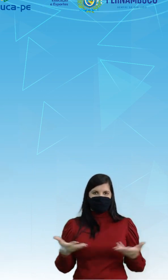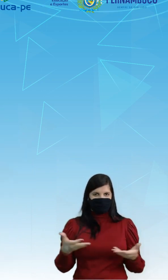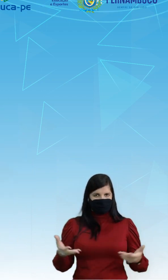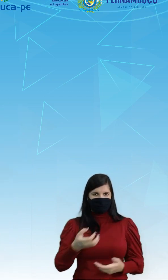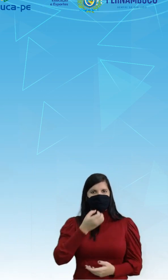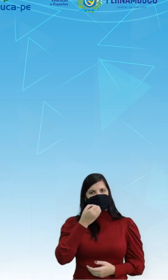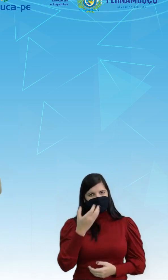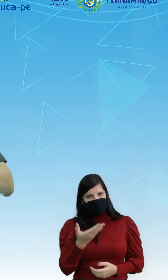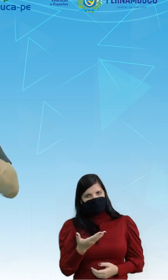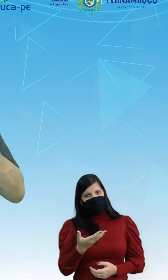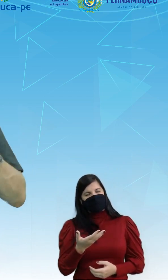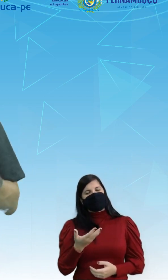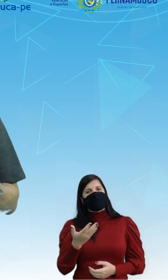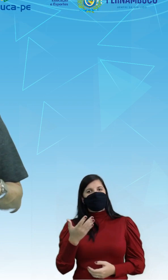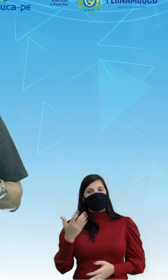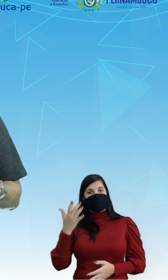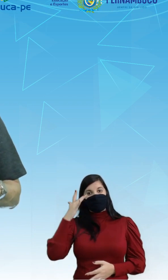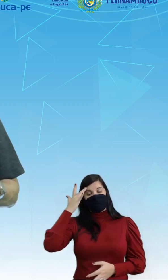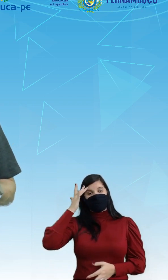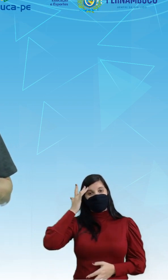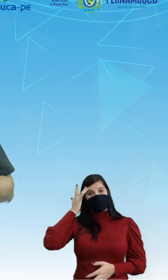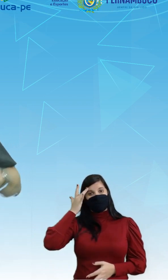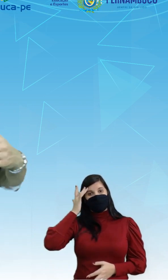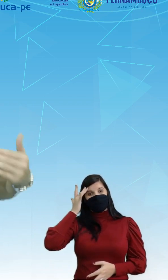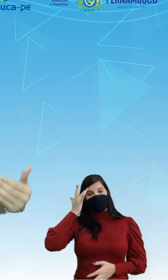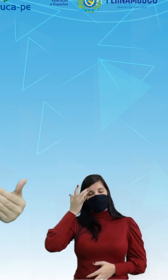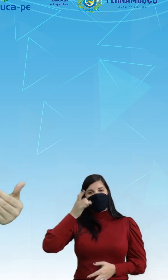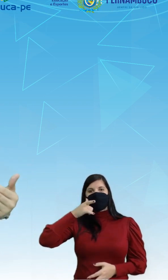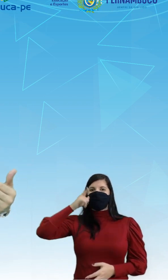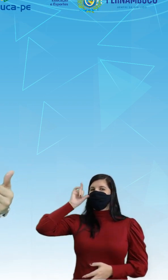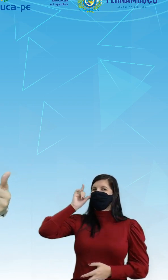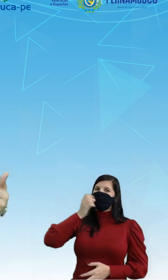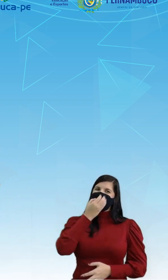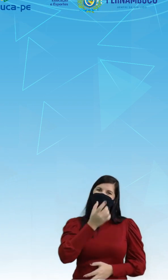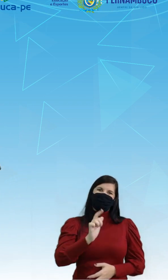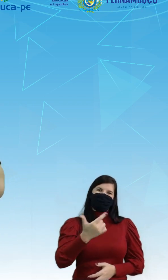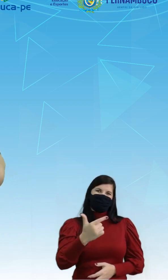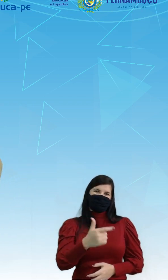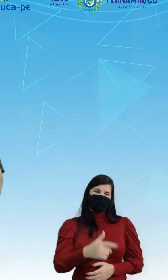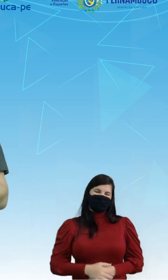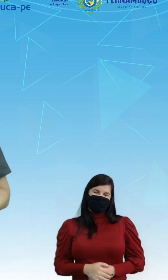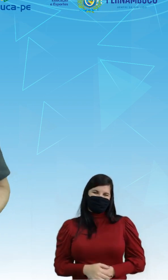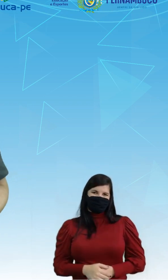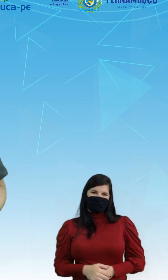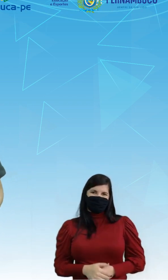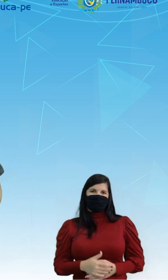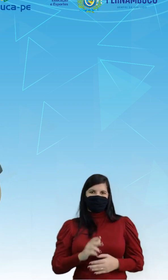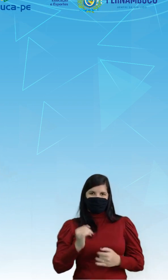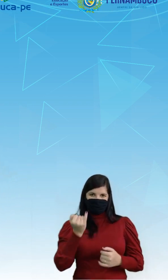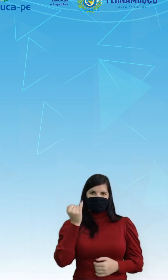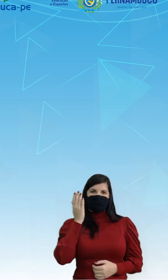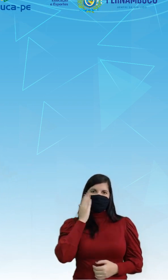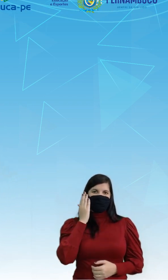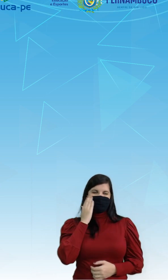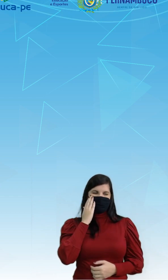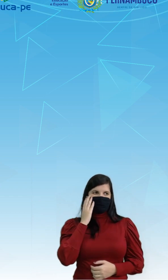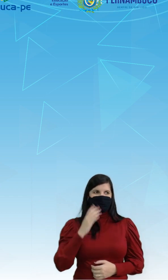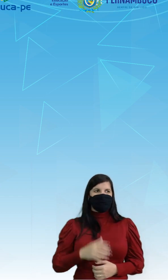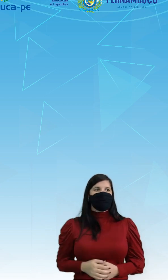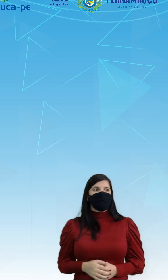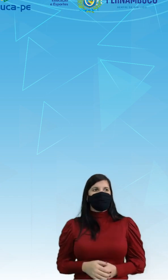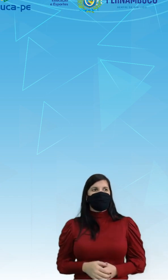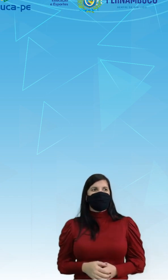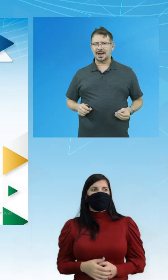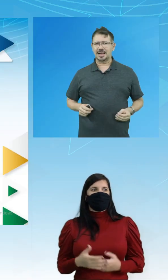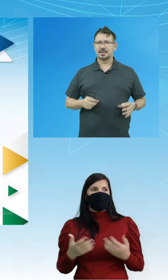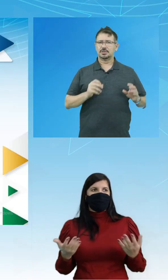estou bem, pressupõe-se, certo, que ontem eu não estava bem. Então, é importante entender, certo? Olha essa